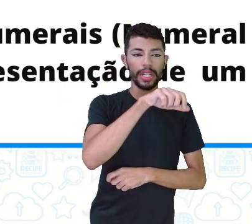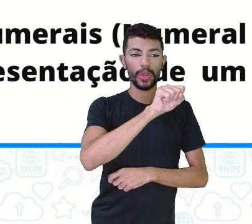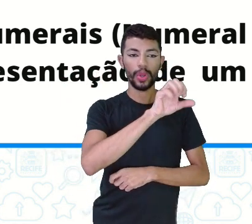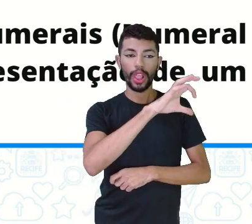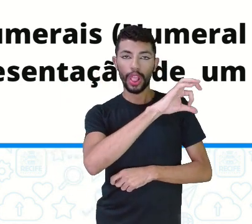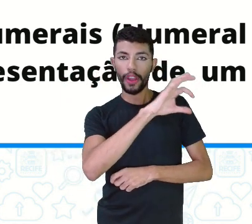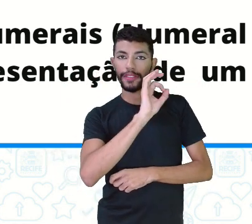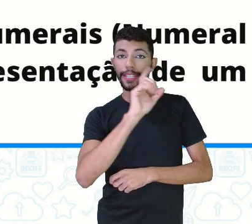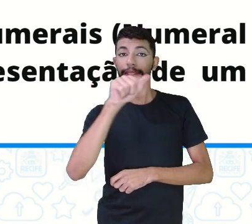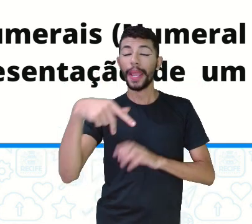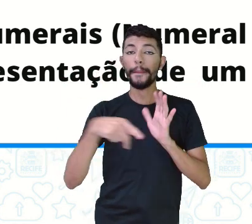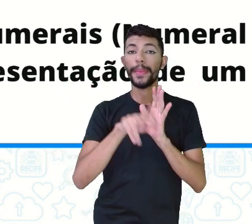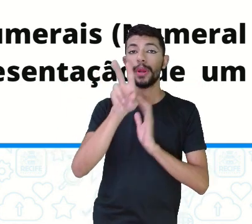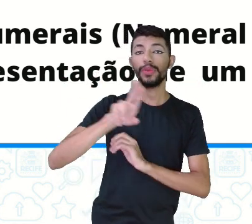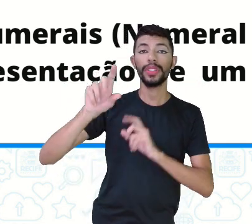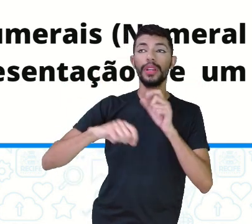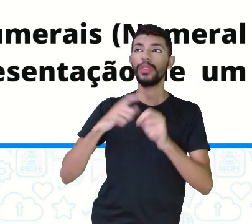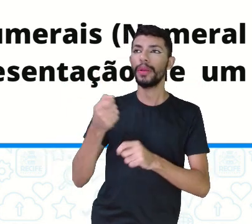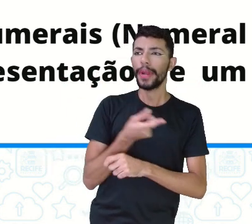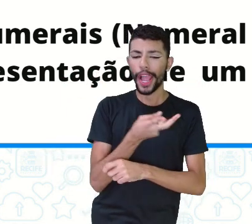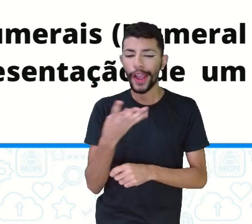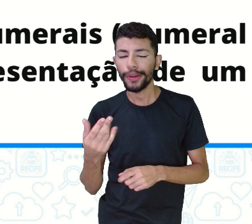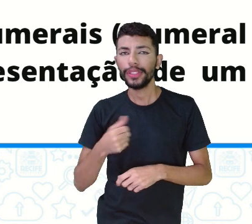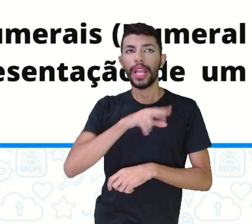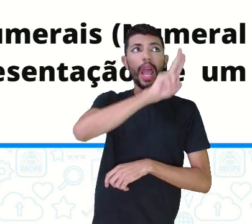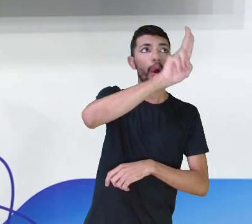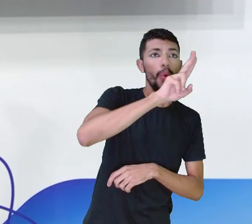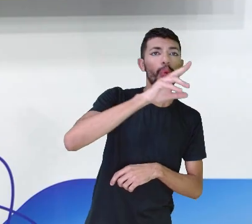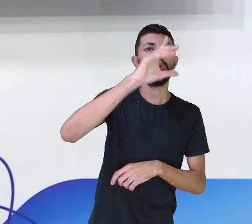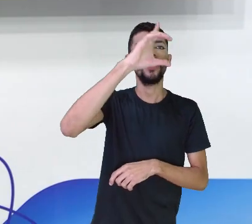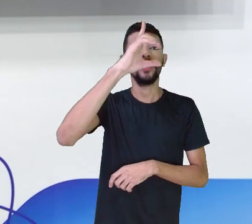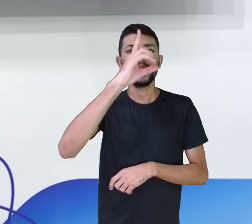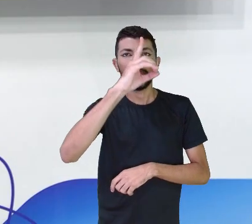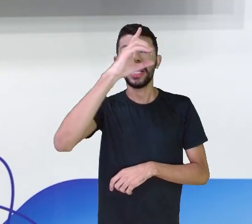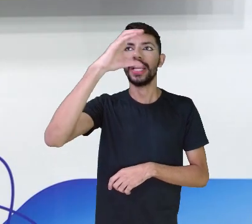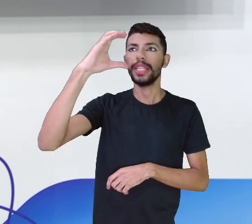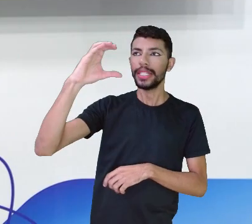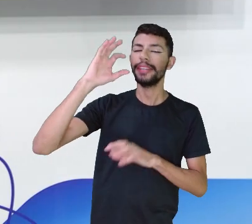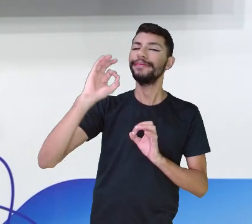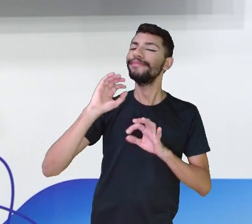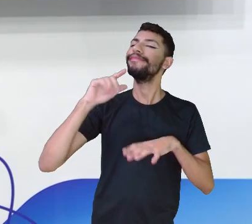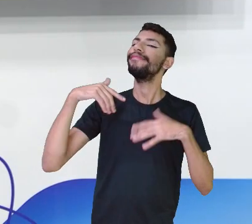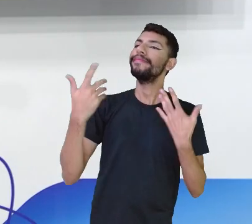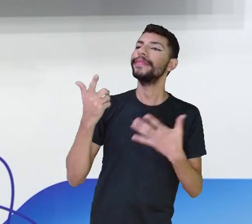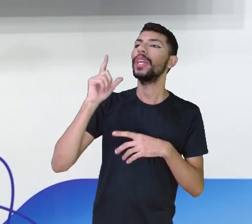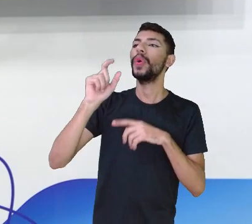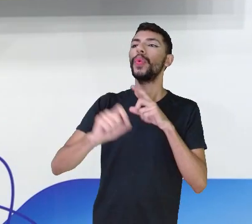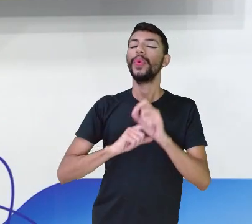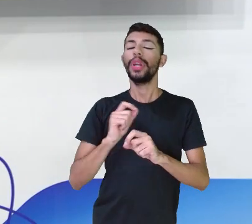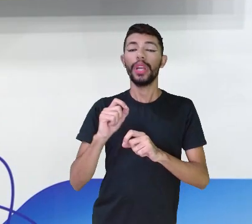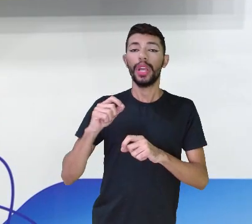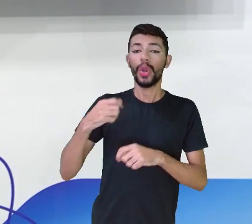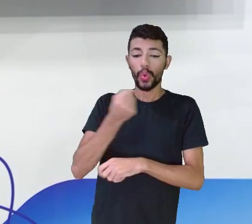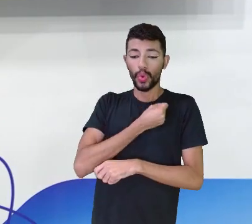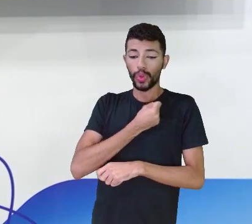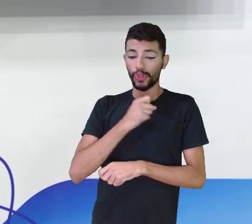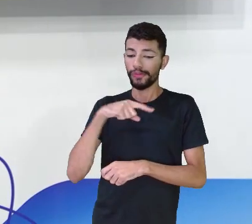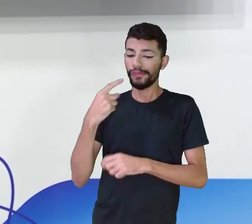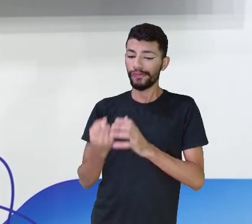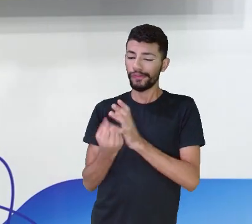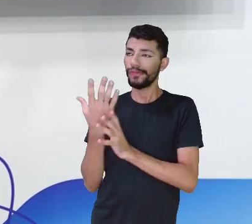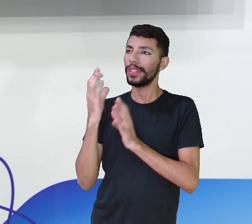são utilizados para contar unidades, dezenas e centenas. Com os algarismos formamos os